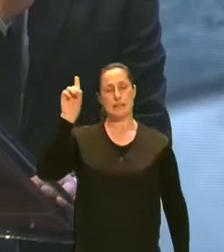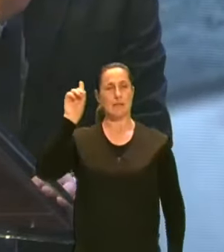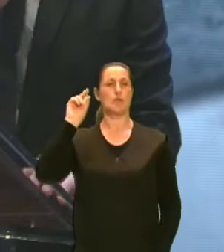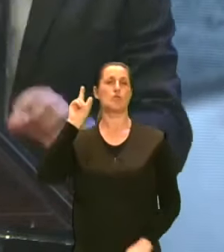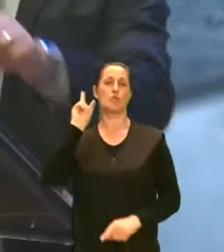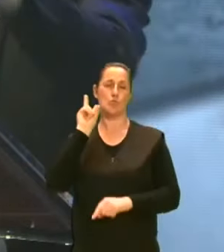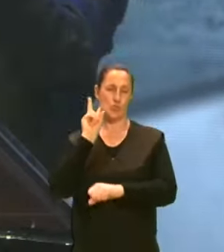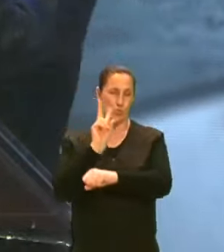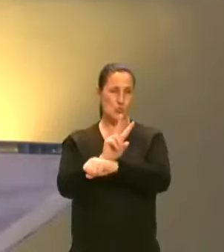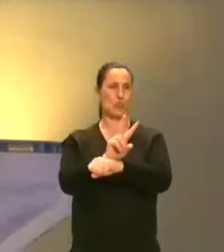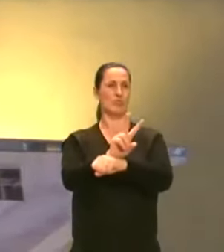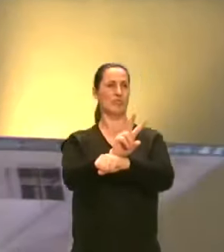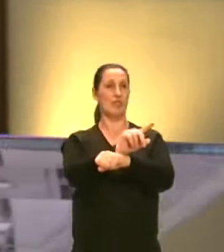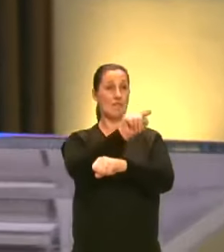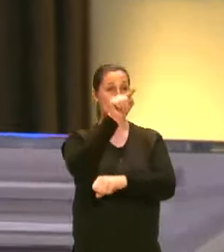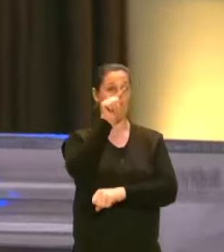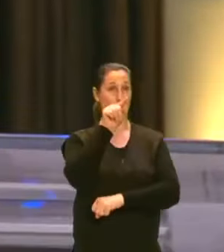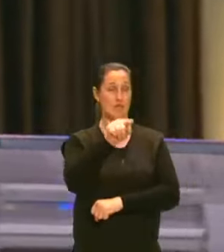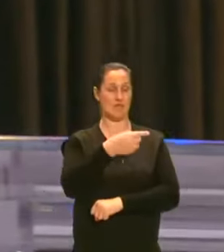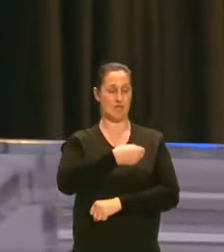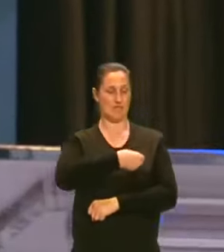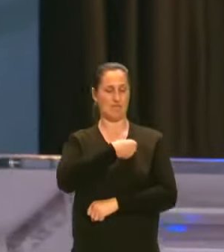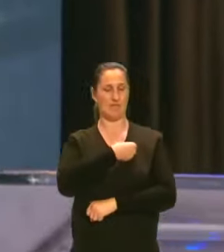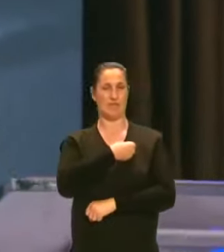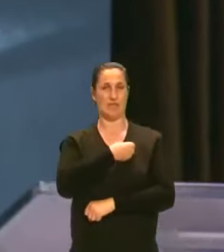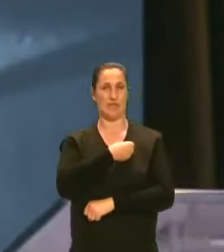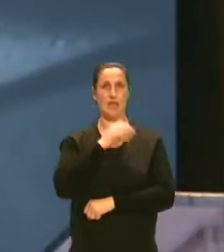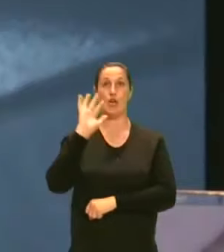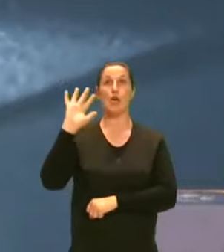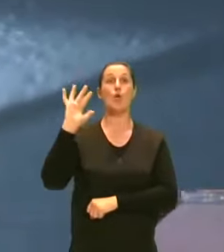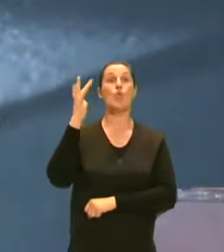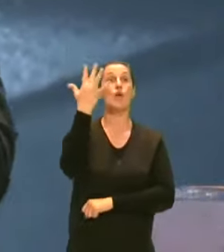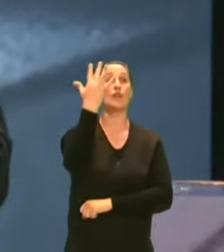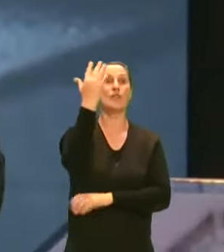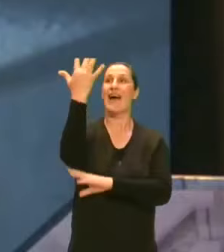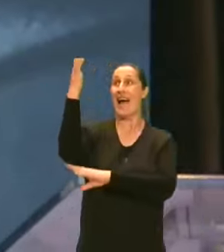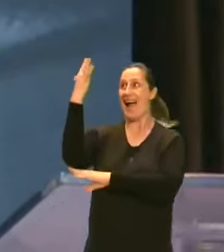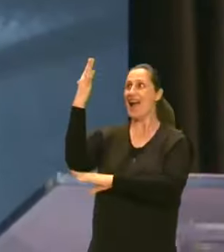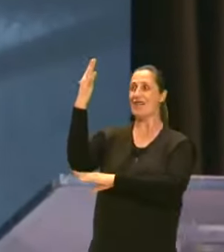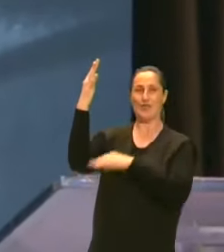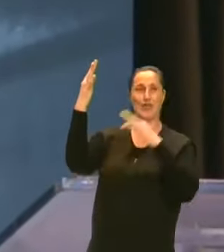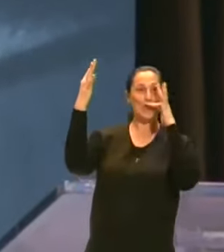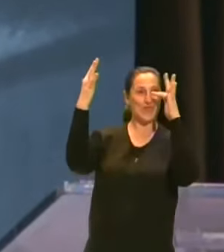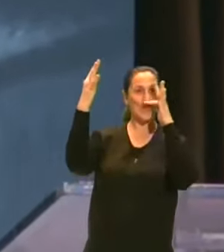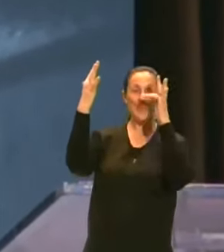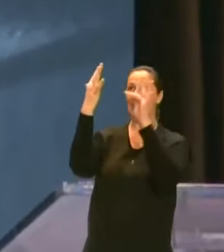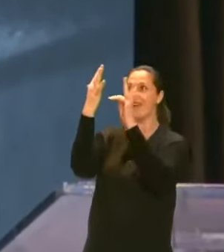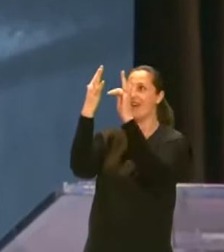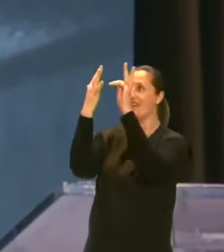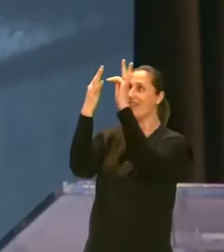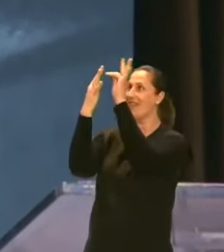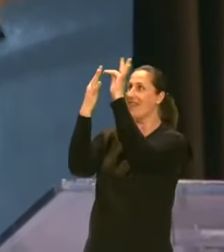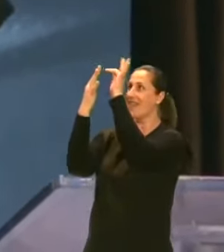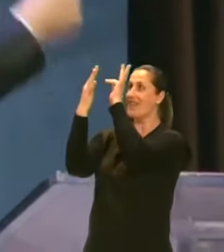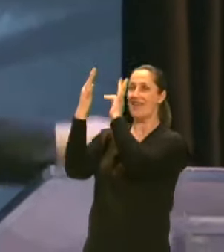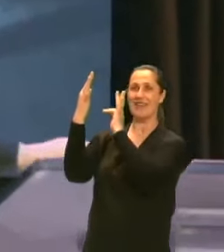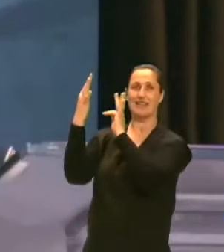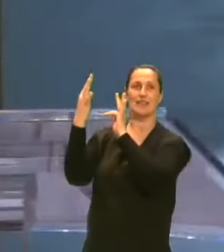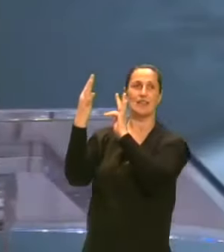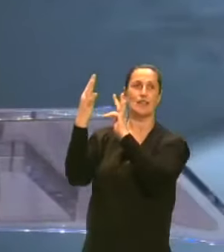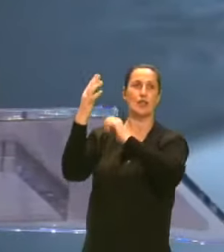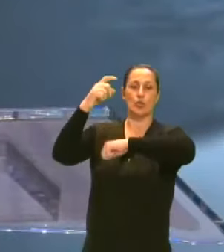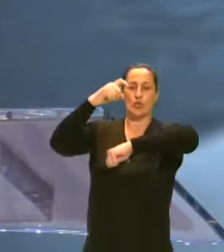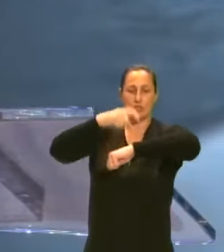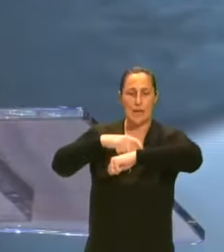você. Quando você passar por uma cerejeira, eu quero que você olhe e fale assim, essa cerejeira floresceu no tempo mais